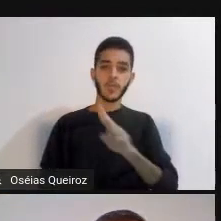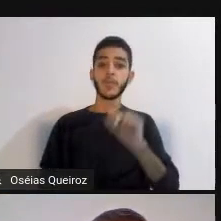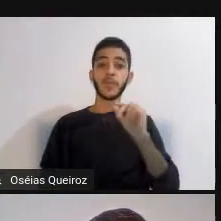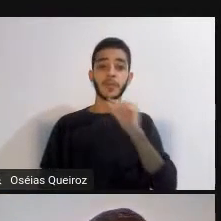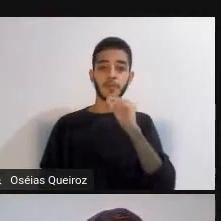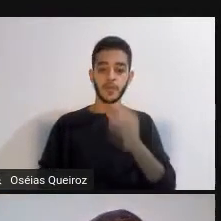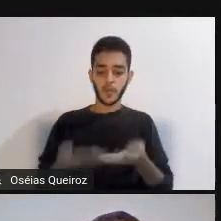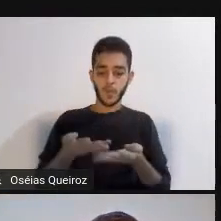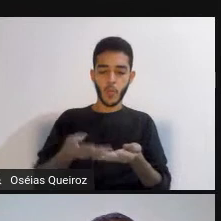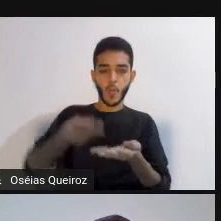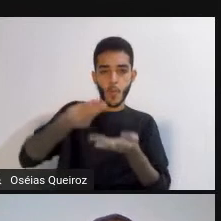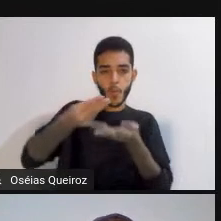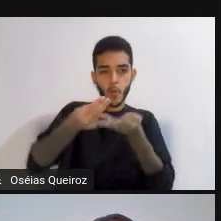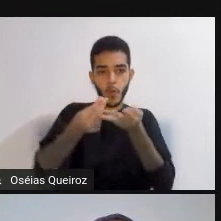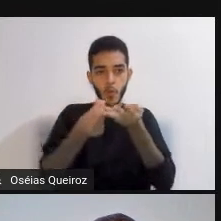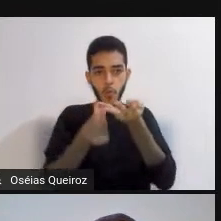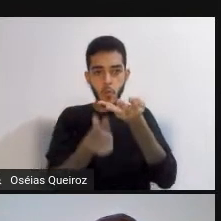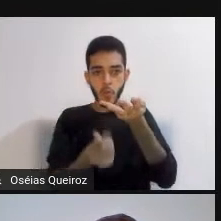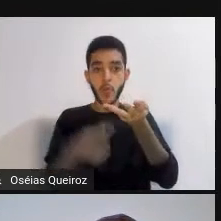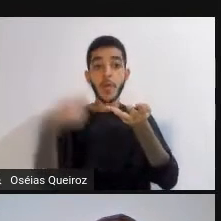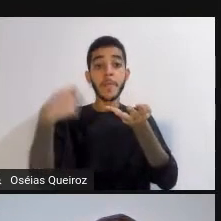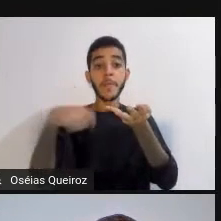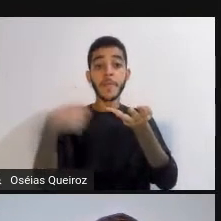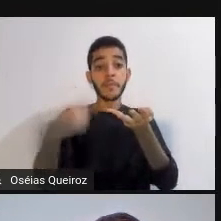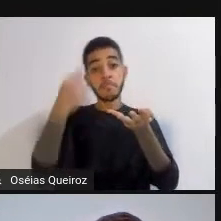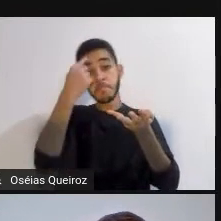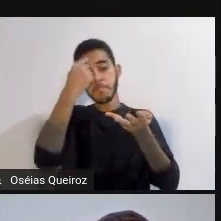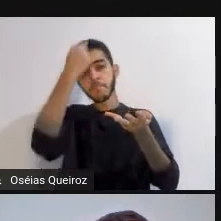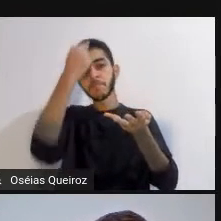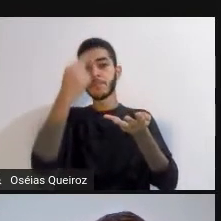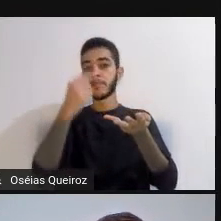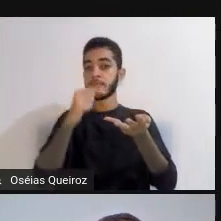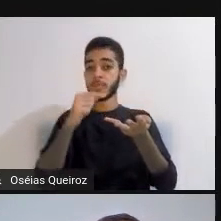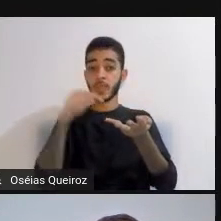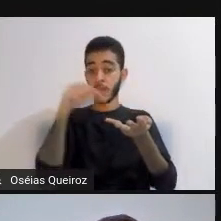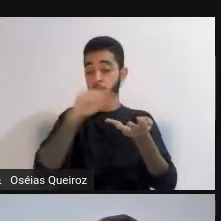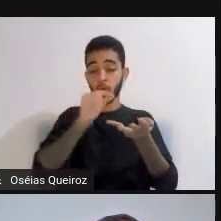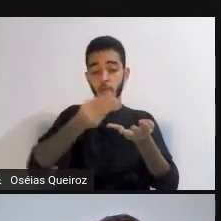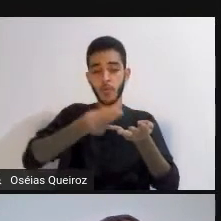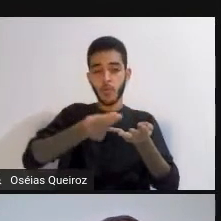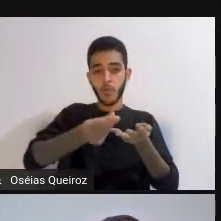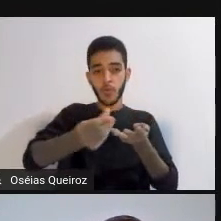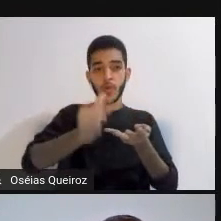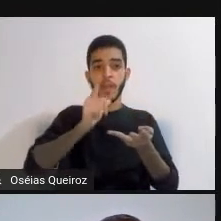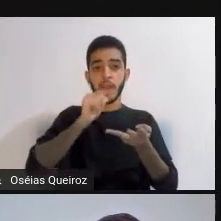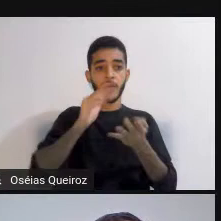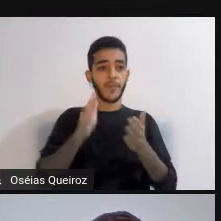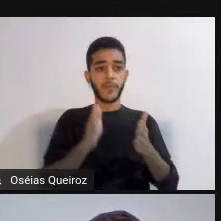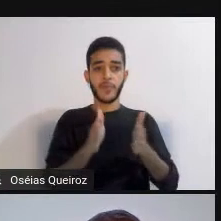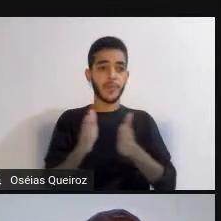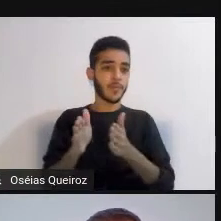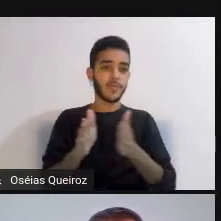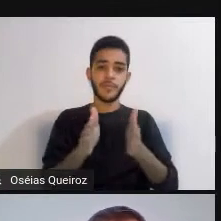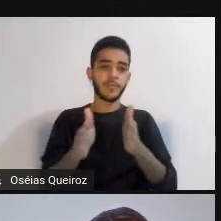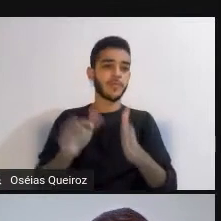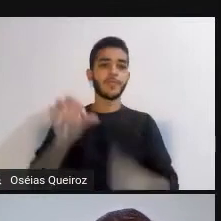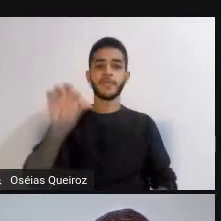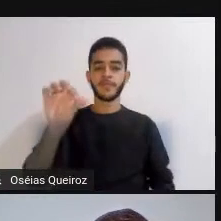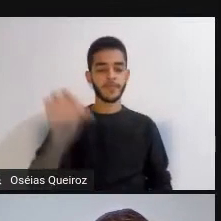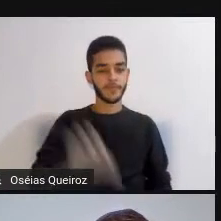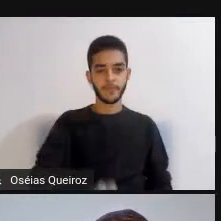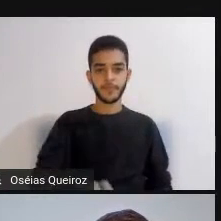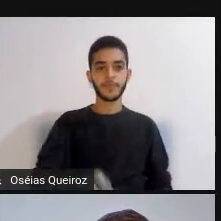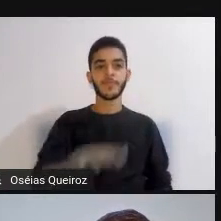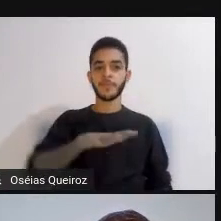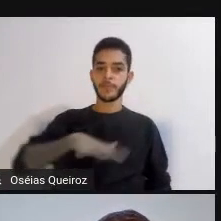mais eficazes em reter esse material, essas microfibras estão chegando cada vez em maior quantidade no